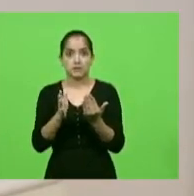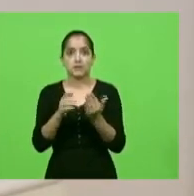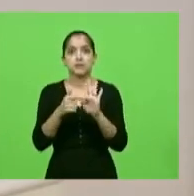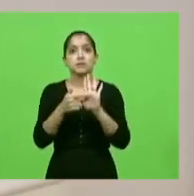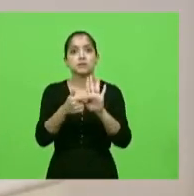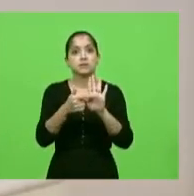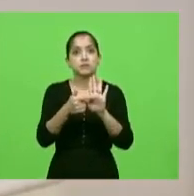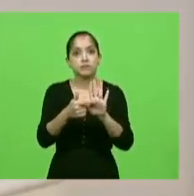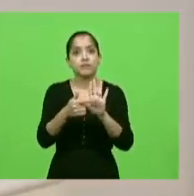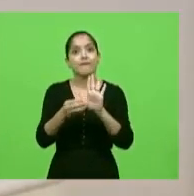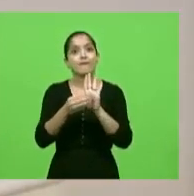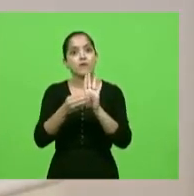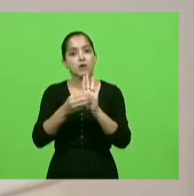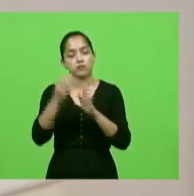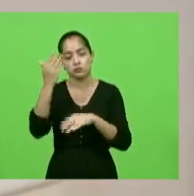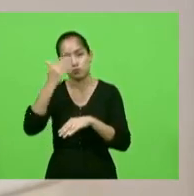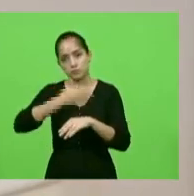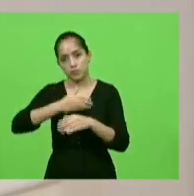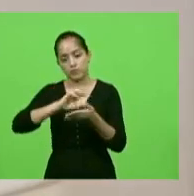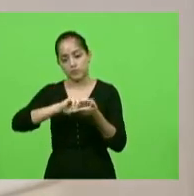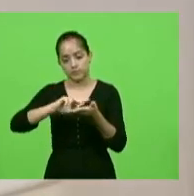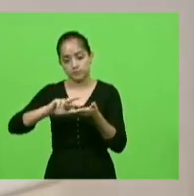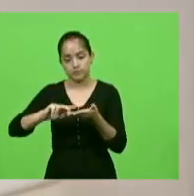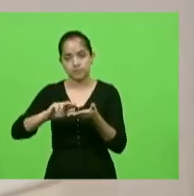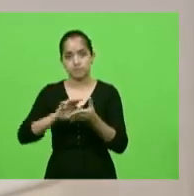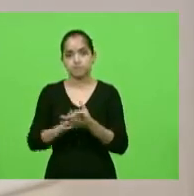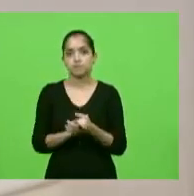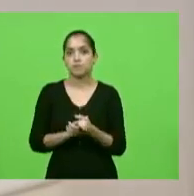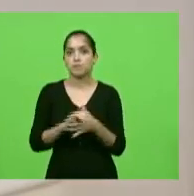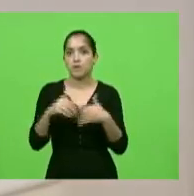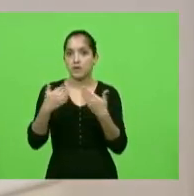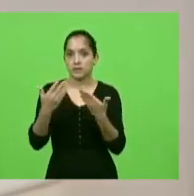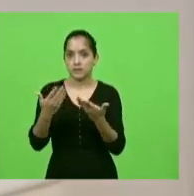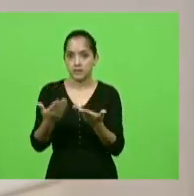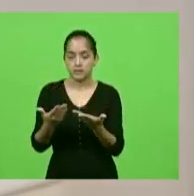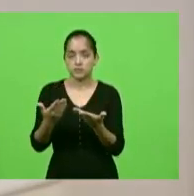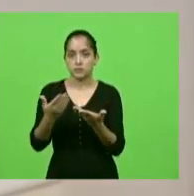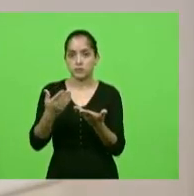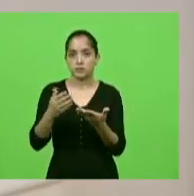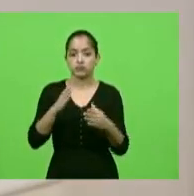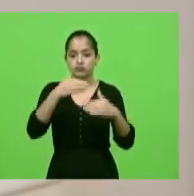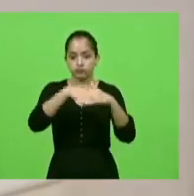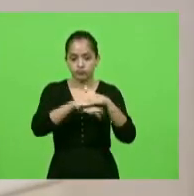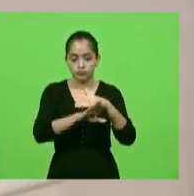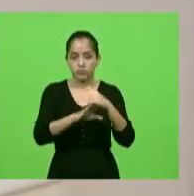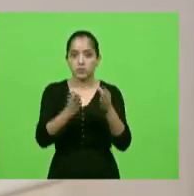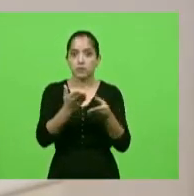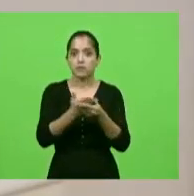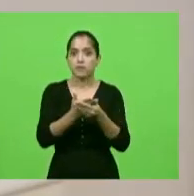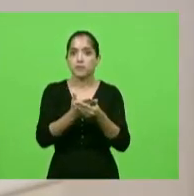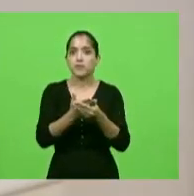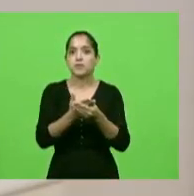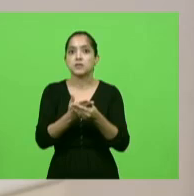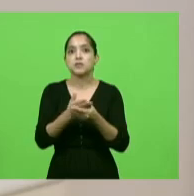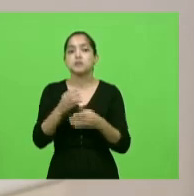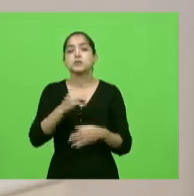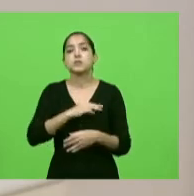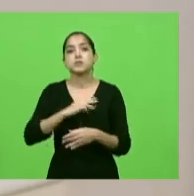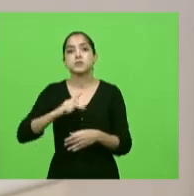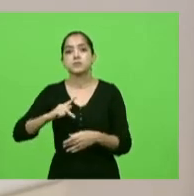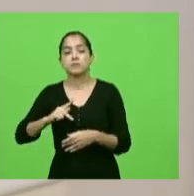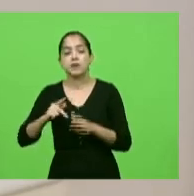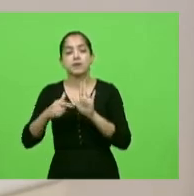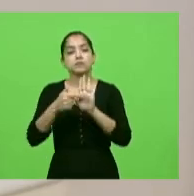por falta de provas. Ainda, nessa promoção de arquivamento parcial, o próprio Ministério Público aponta